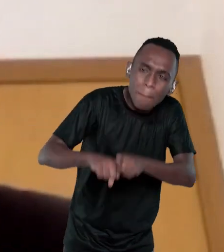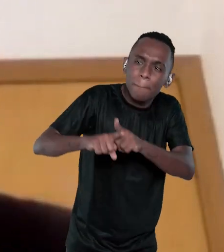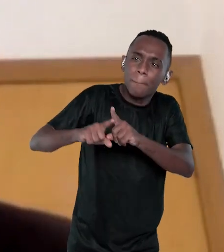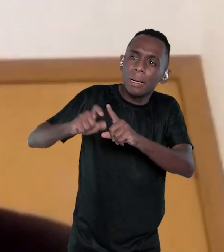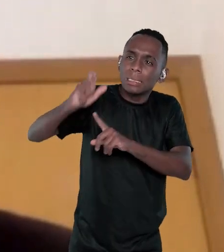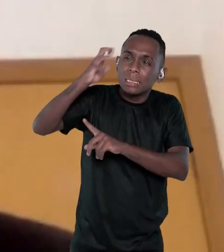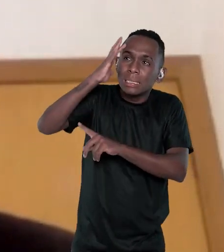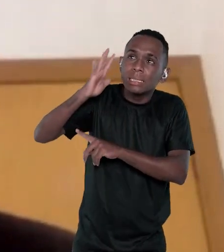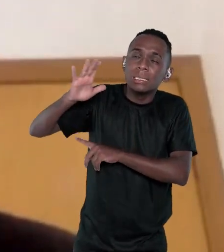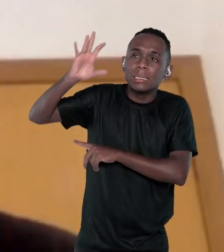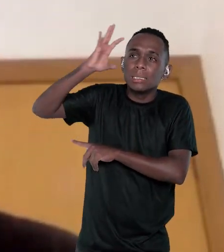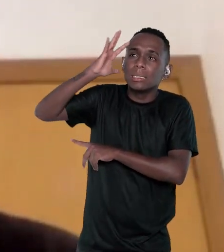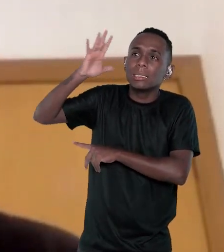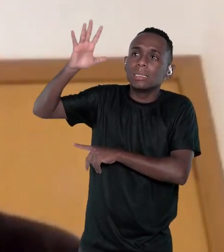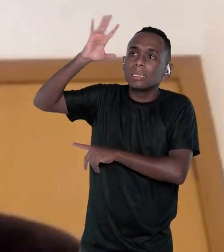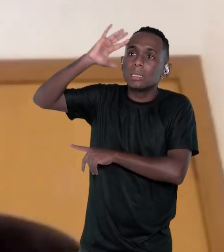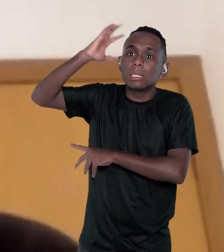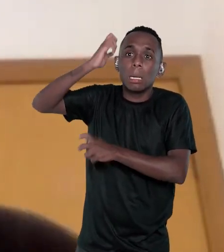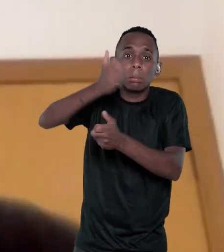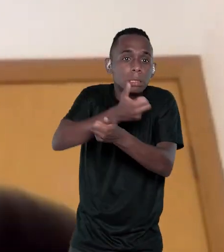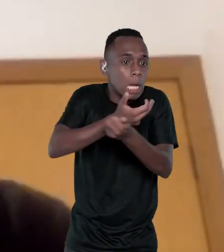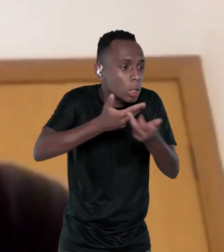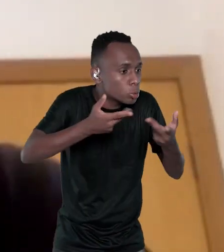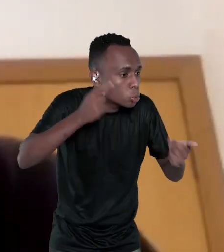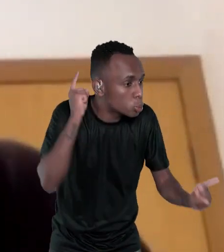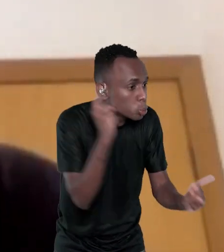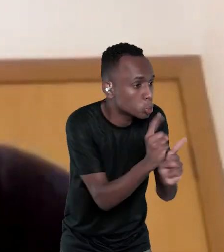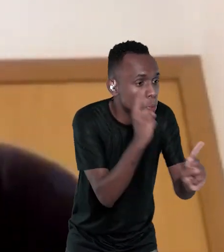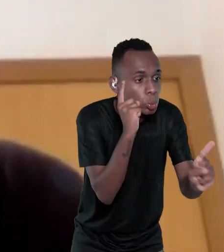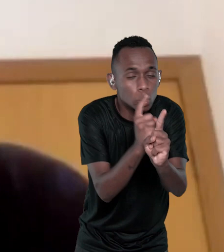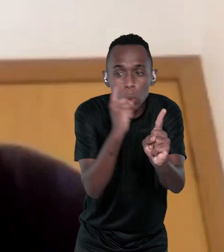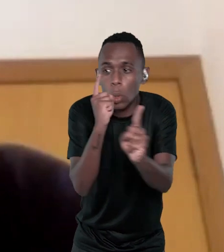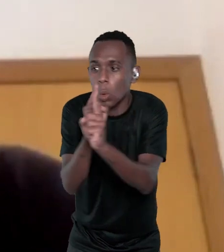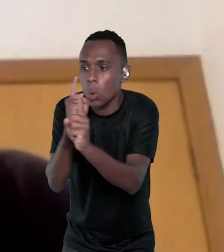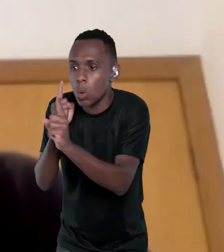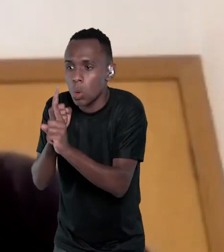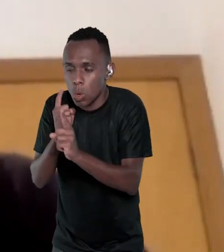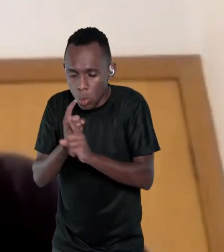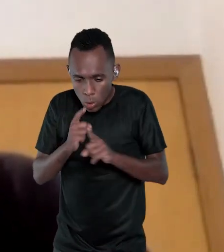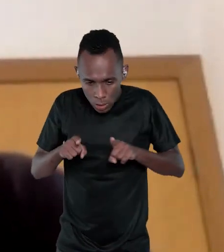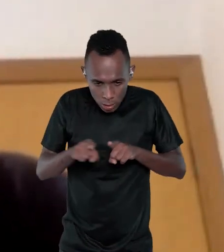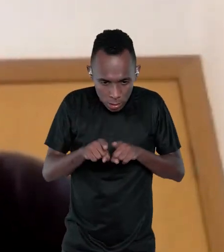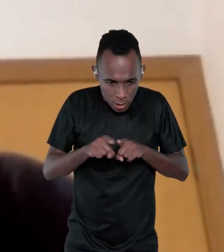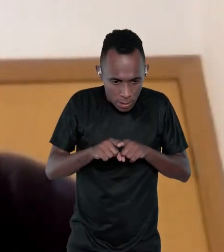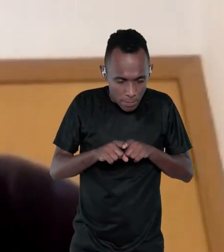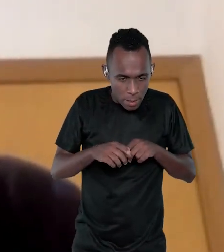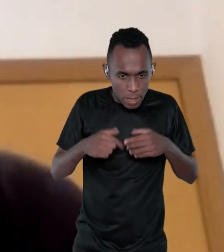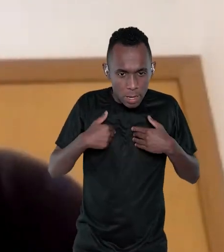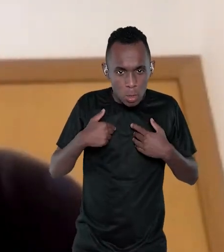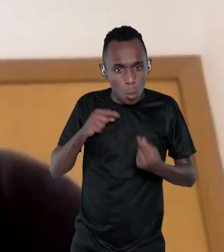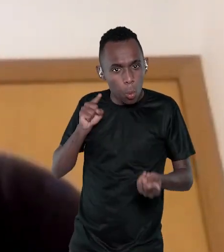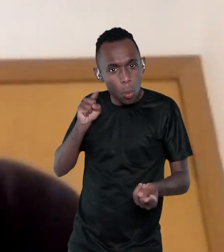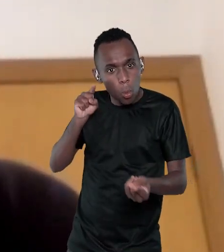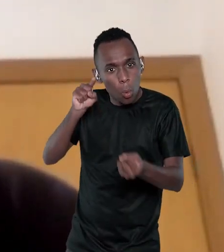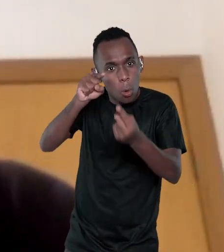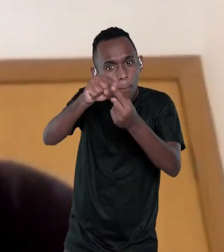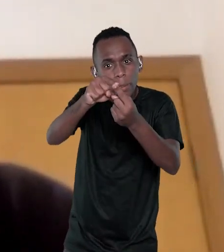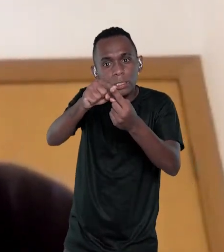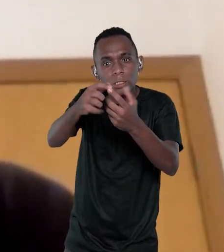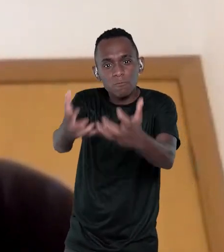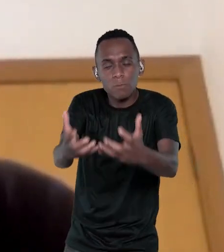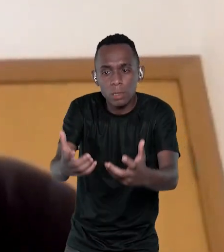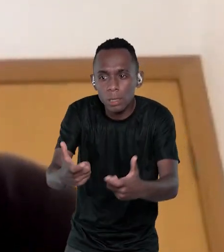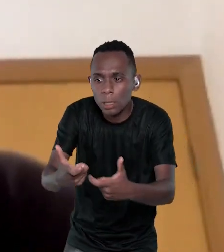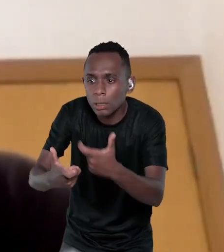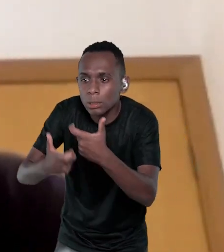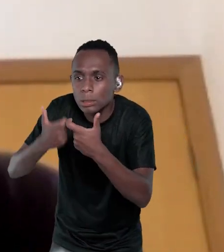irmã, parceira dos meus desenganos, cúmplice das minhas descobertas, na penumbra de seus